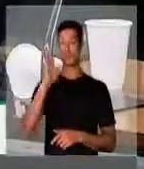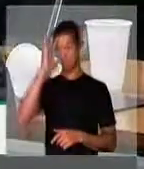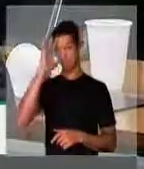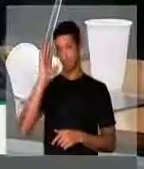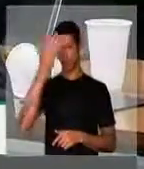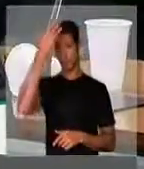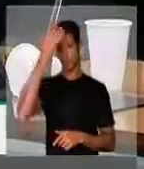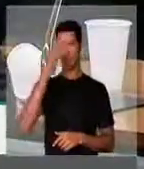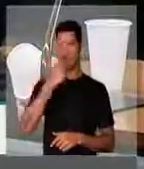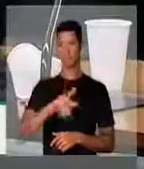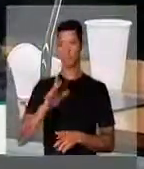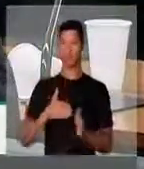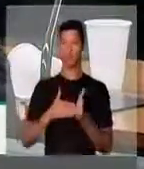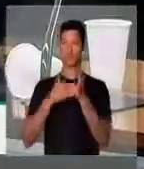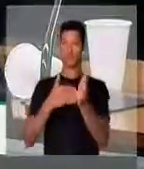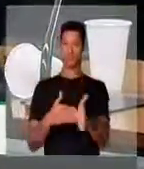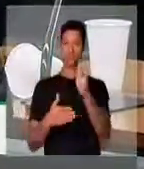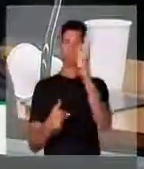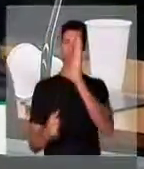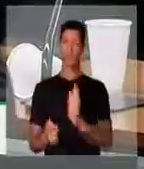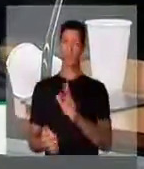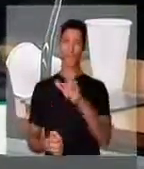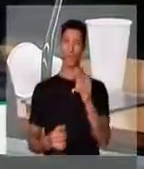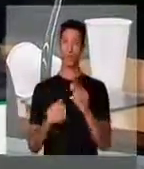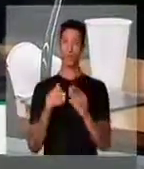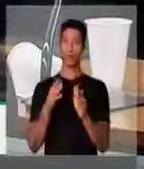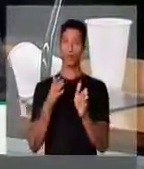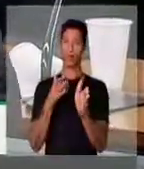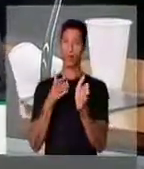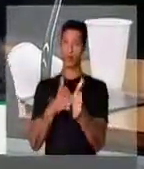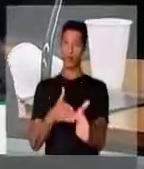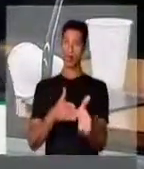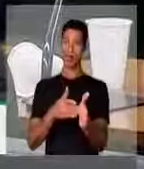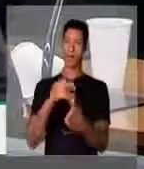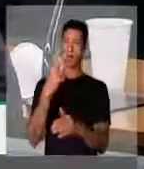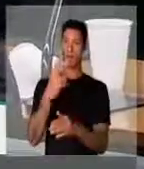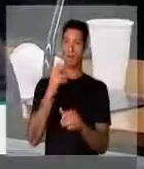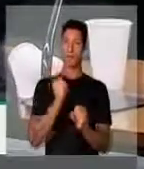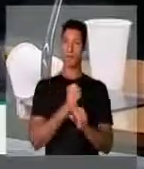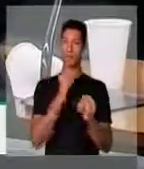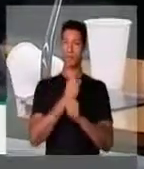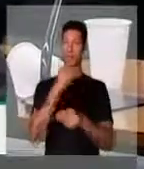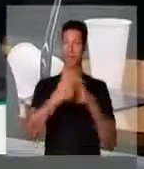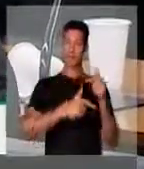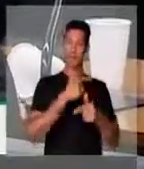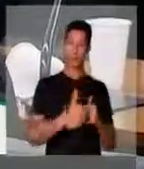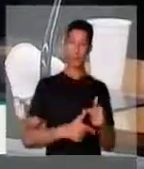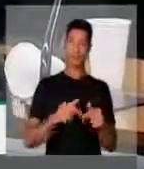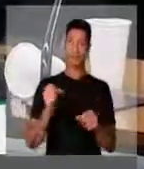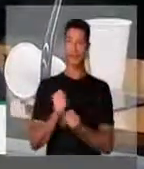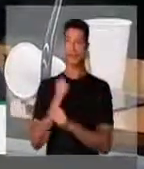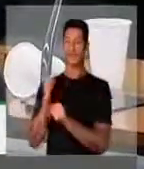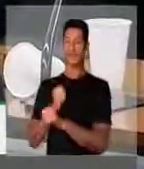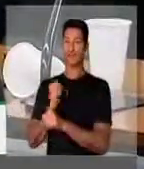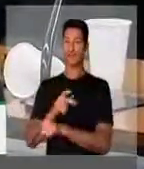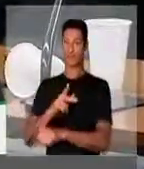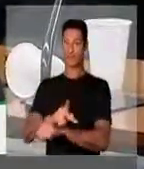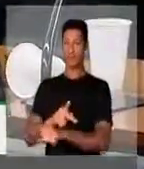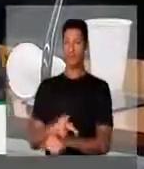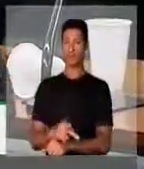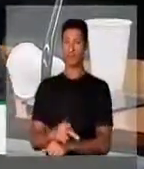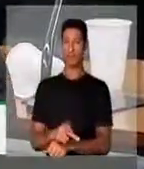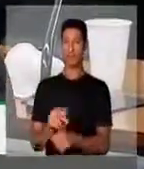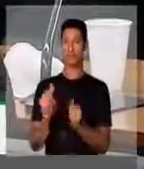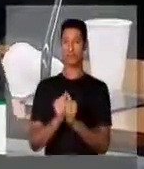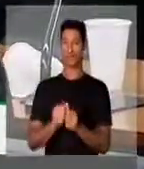decidiu na sua direção nacional que se perfilaria nas duas reformas, trabalhista e na reforma